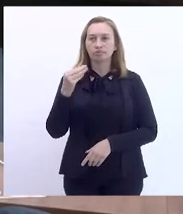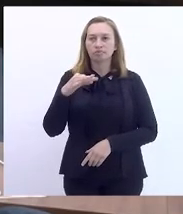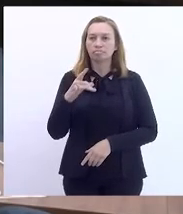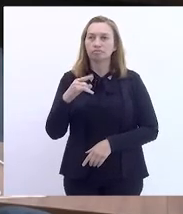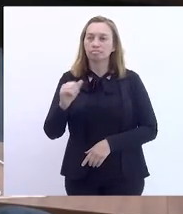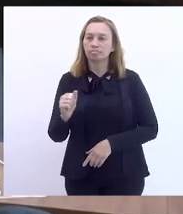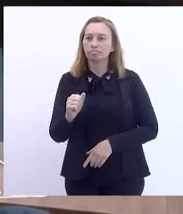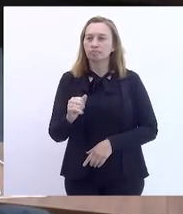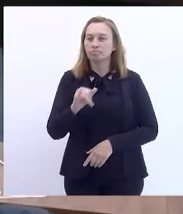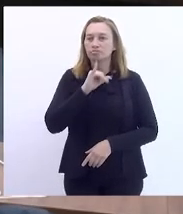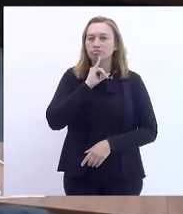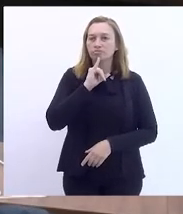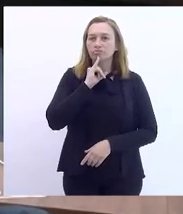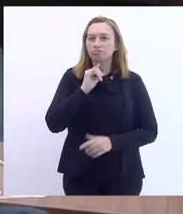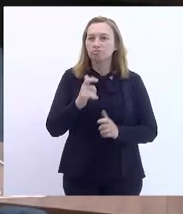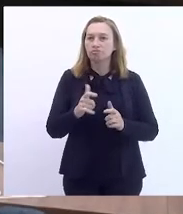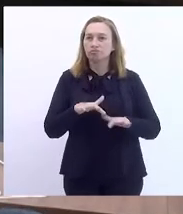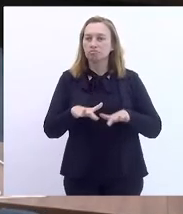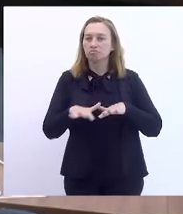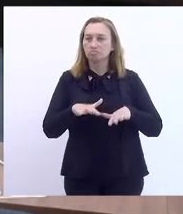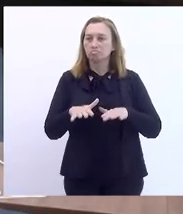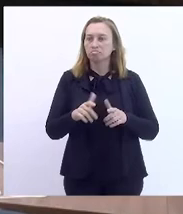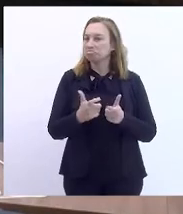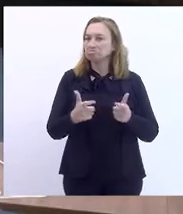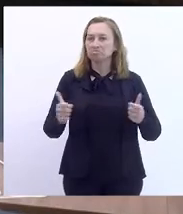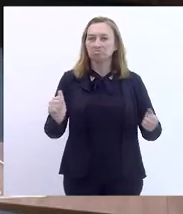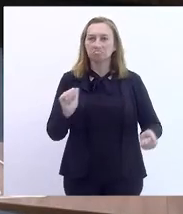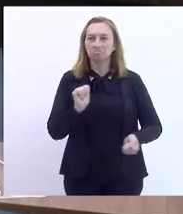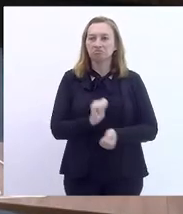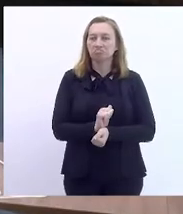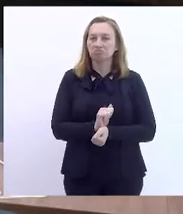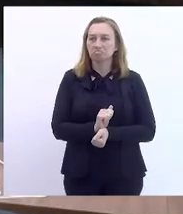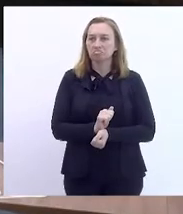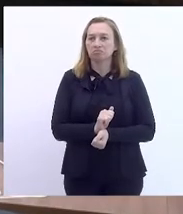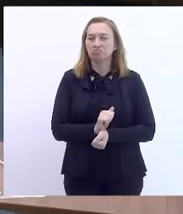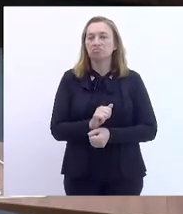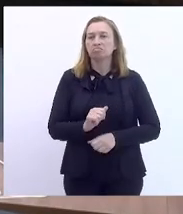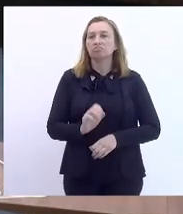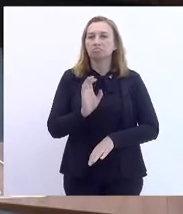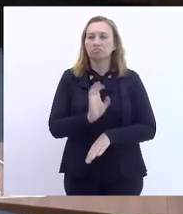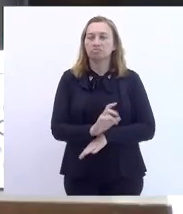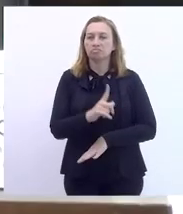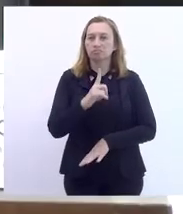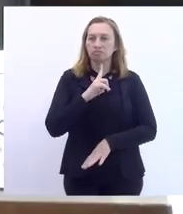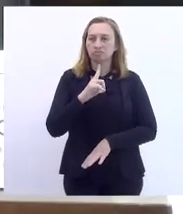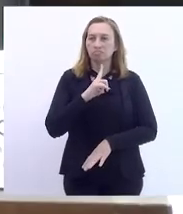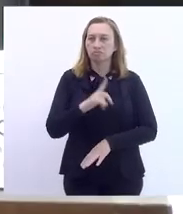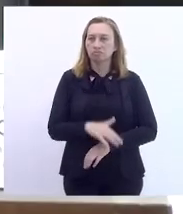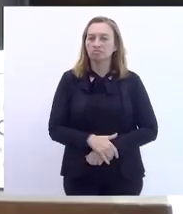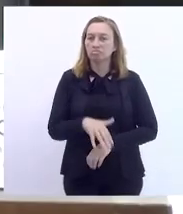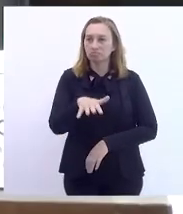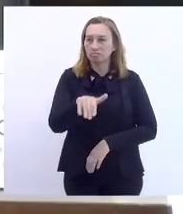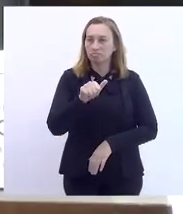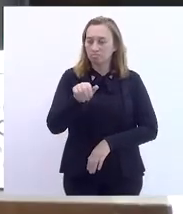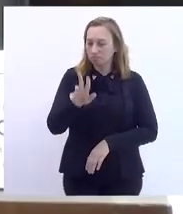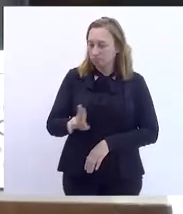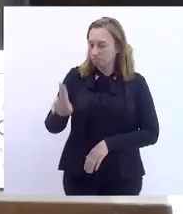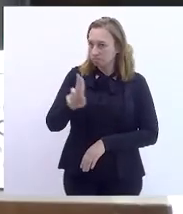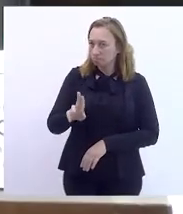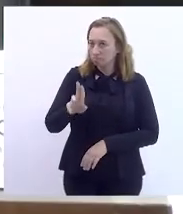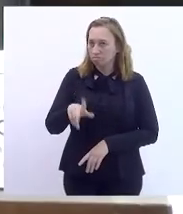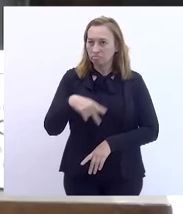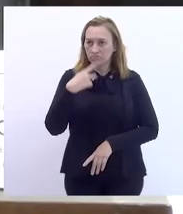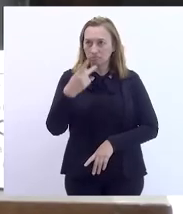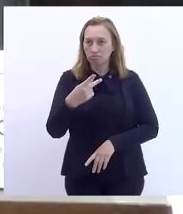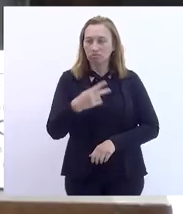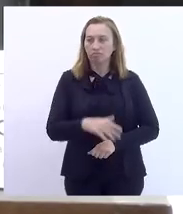movimento que não para de crescer frente às vítimas que se estado produz chamo para fazer uso da